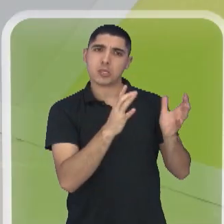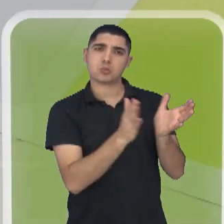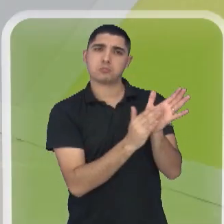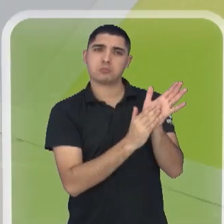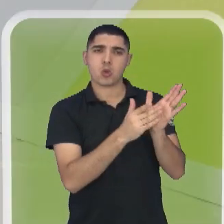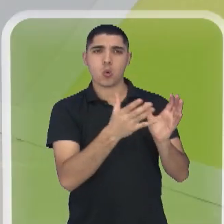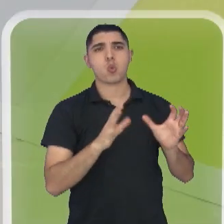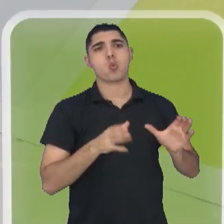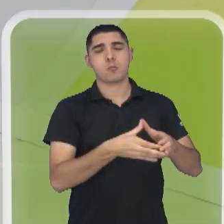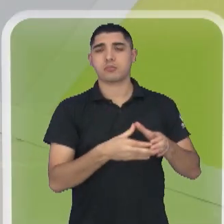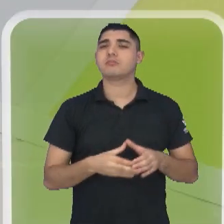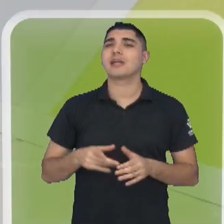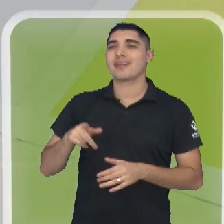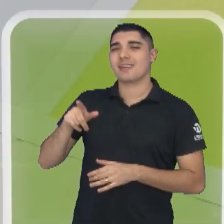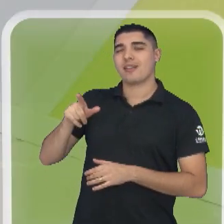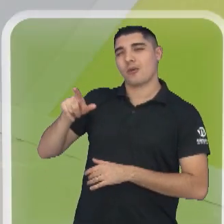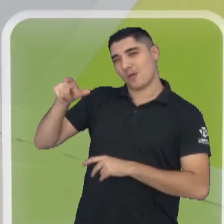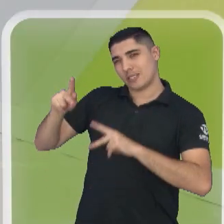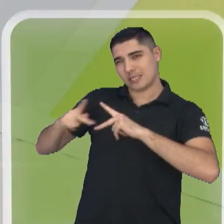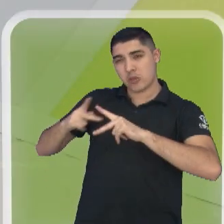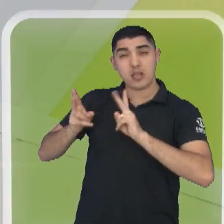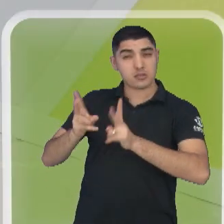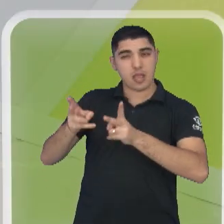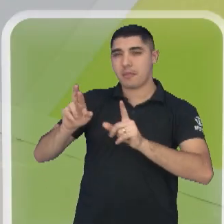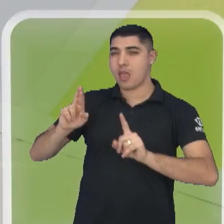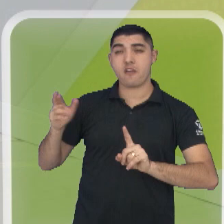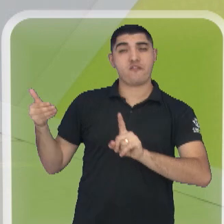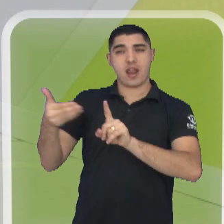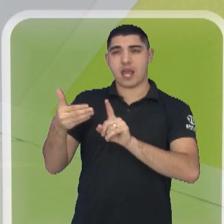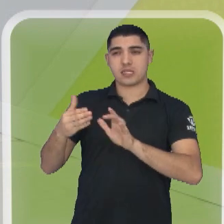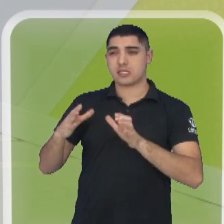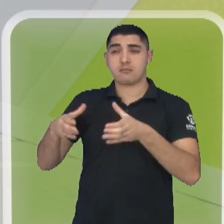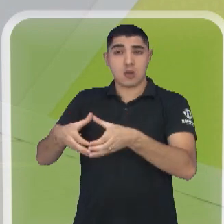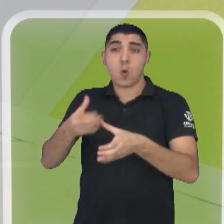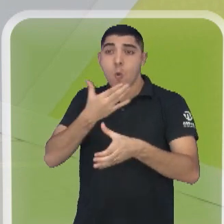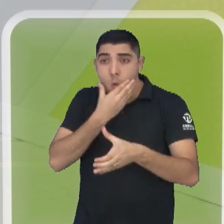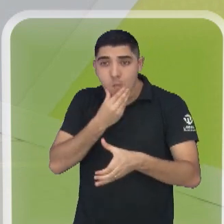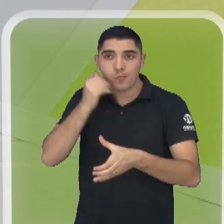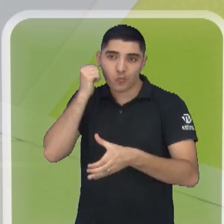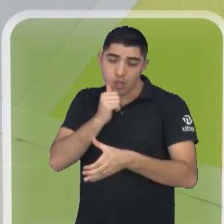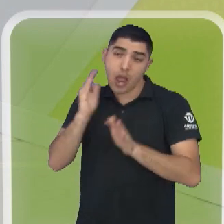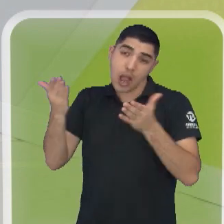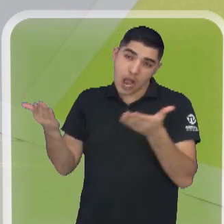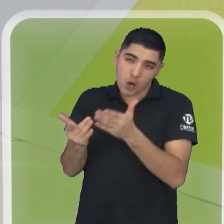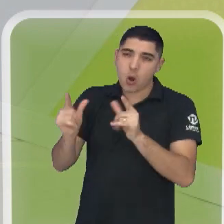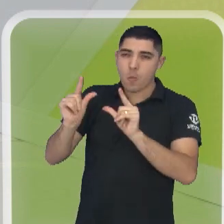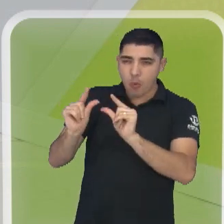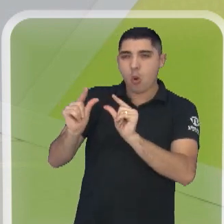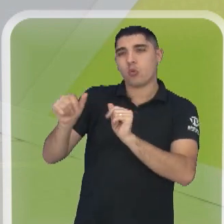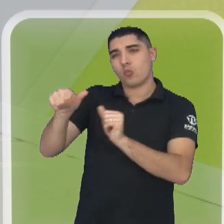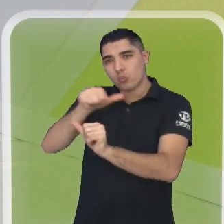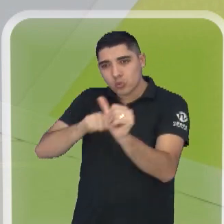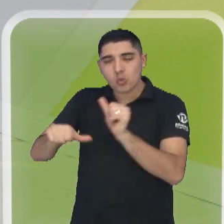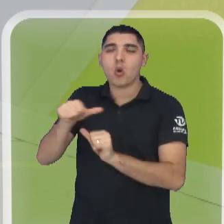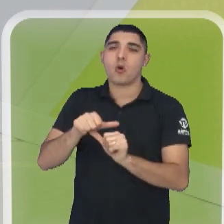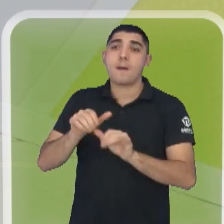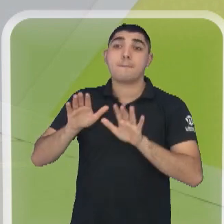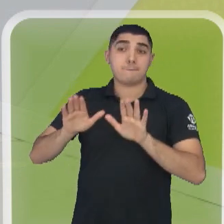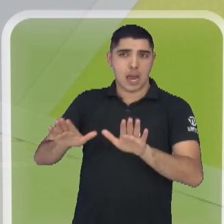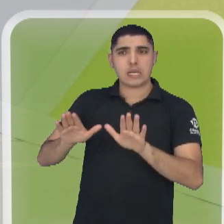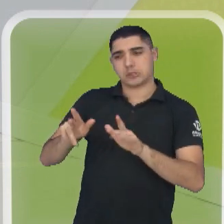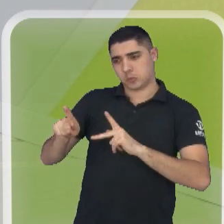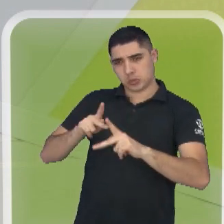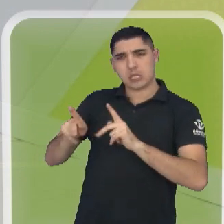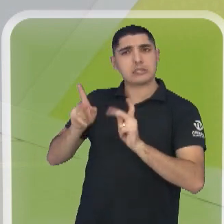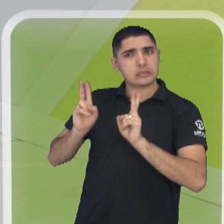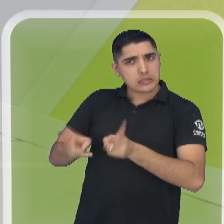caipiras sempre foram referência nacional no masculino e no feminino. Hoje as coisas mudaram um pouquinho de figura, mas o São José